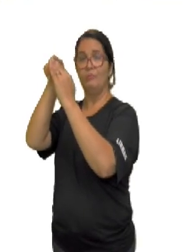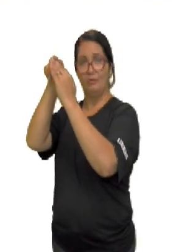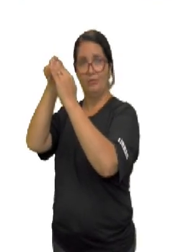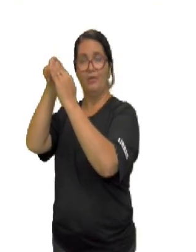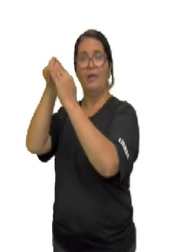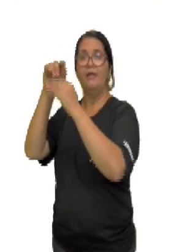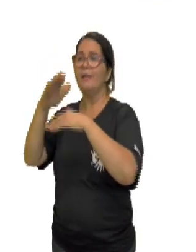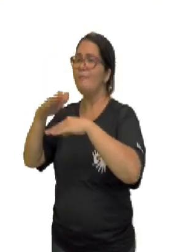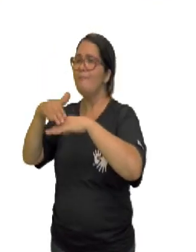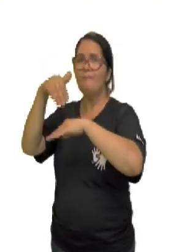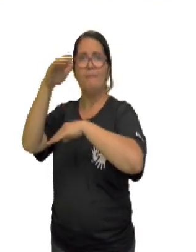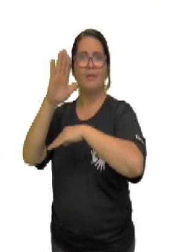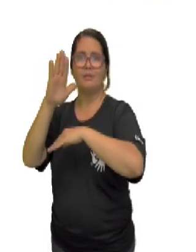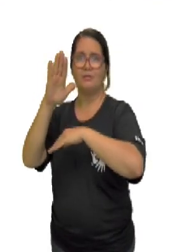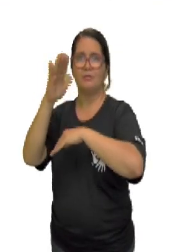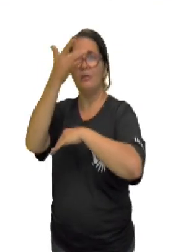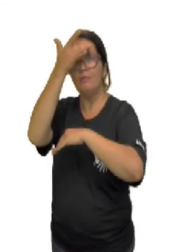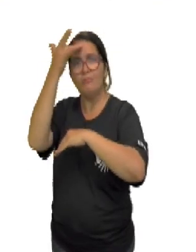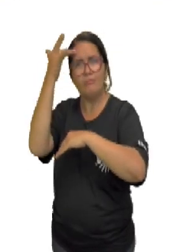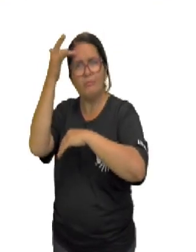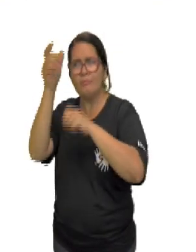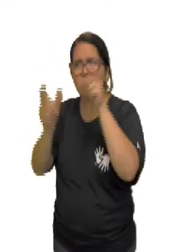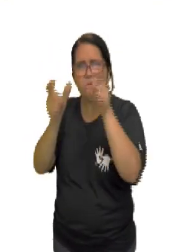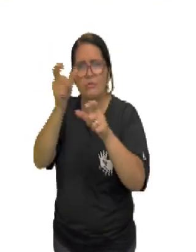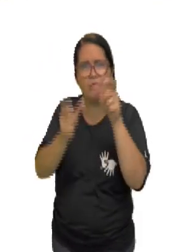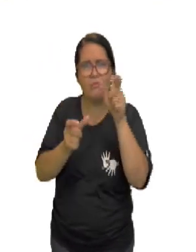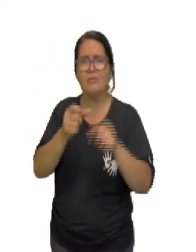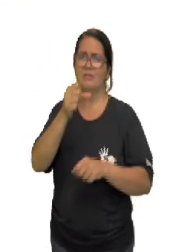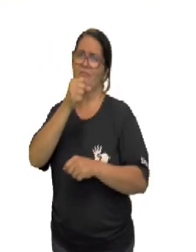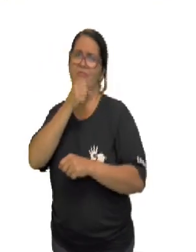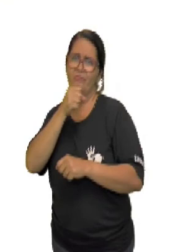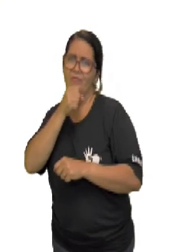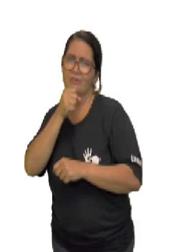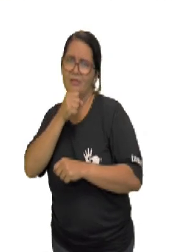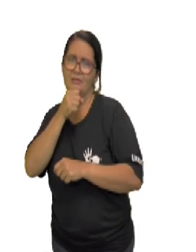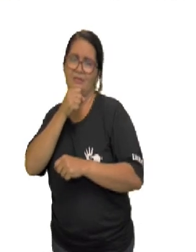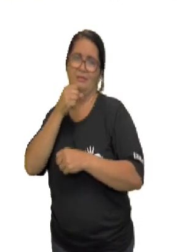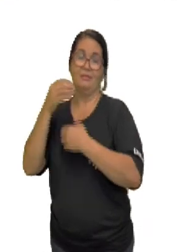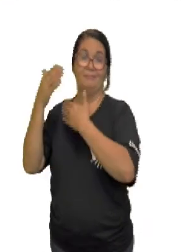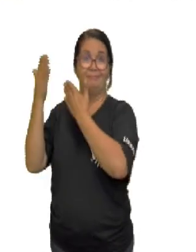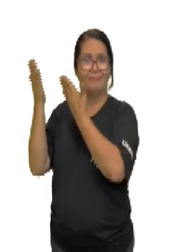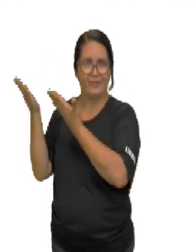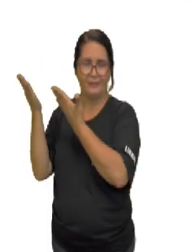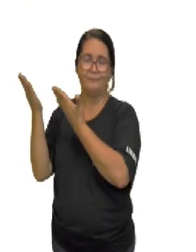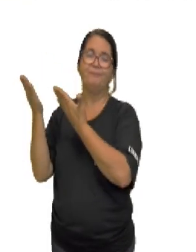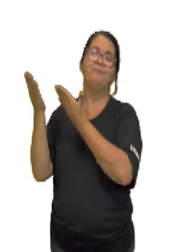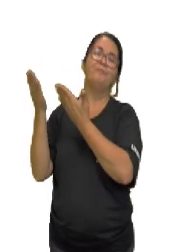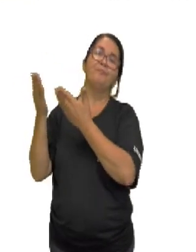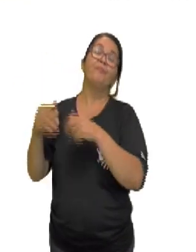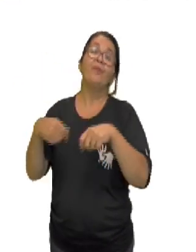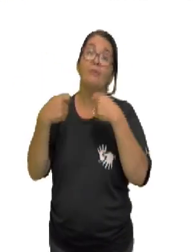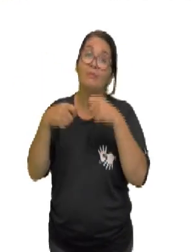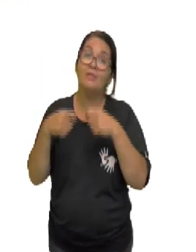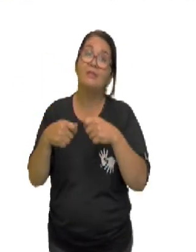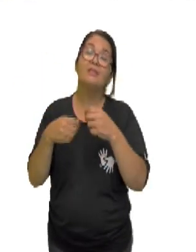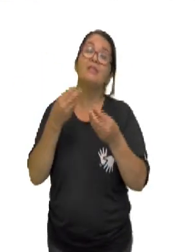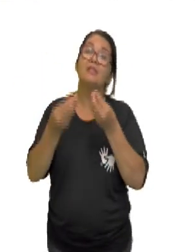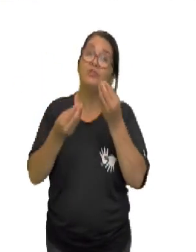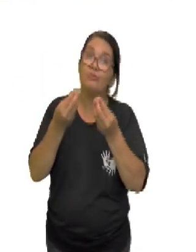de atrair imigrantes para o país. Ok? Então,